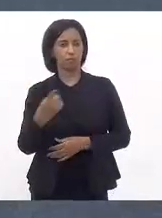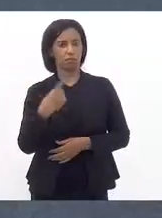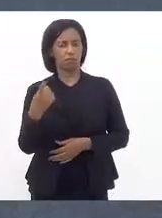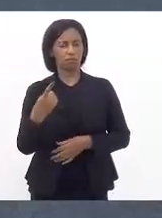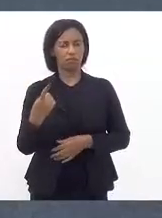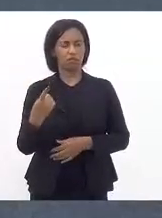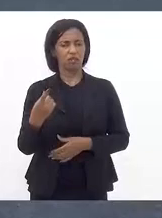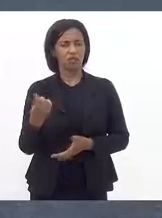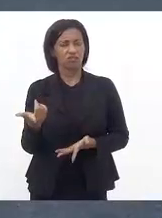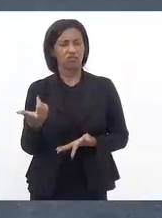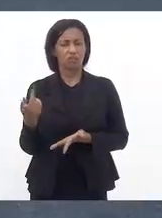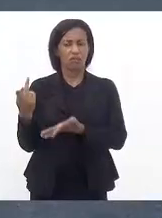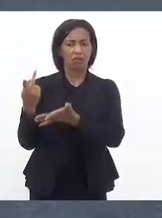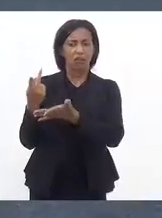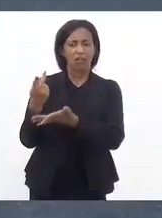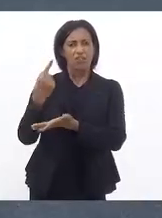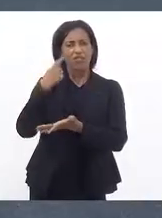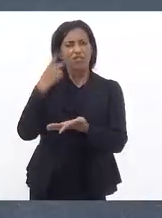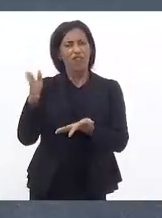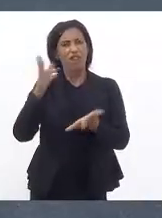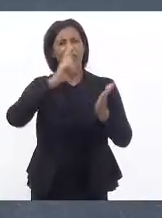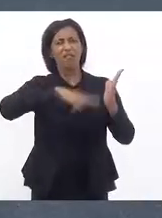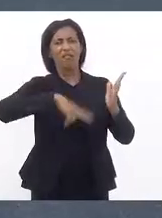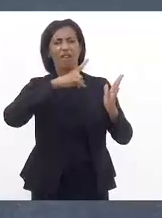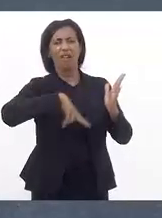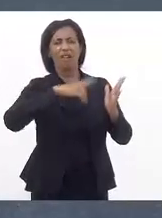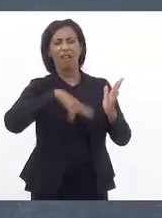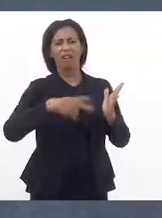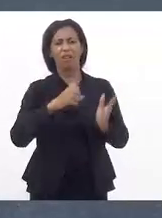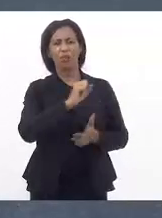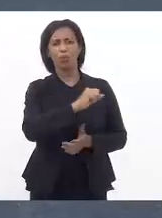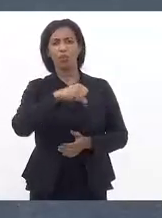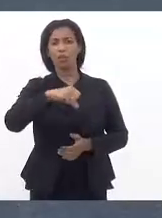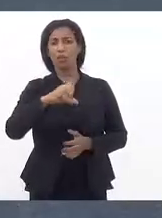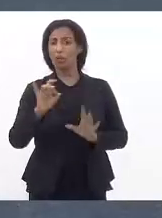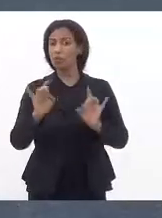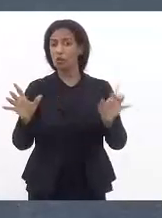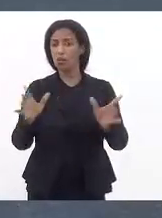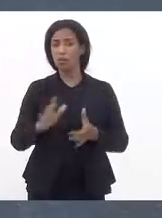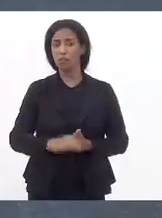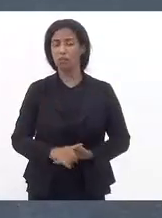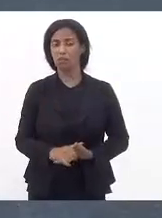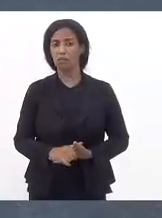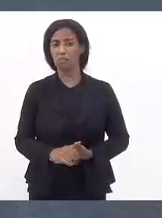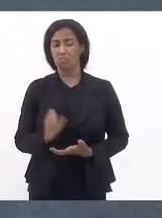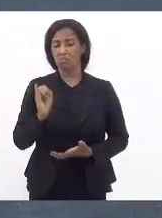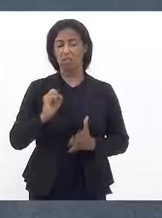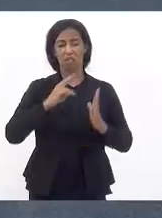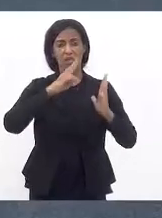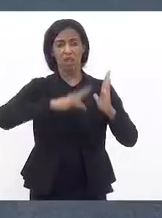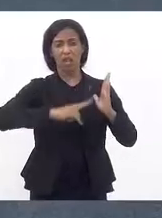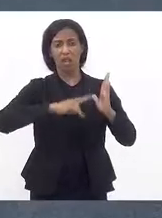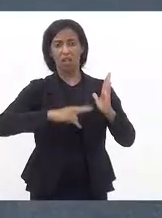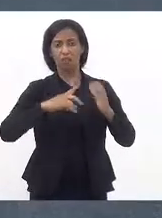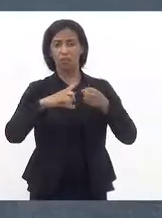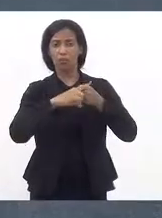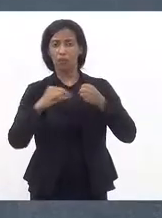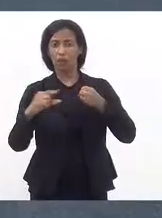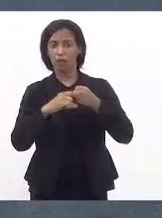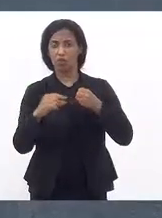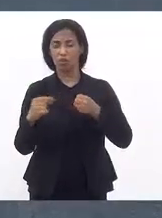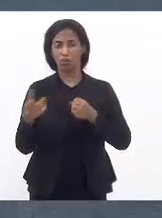ficou indignado porque já tava lendo o artigo 89 só isso né se tá lendo o artigo